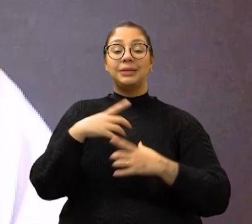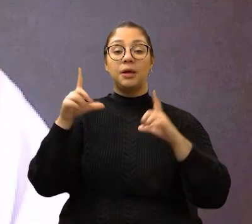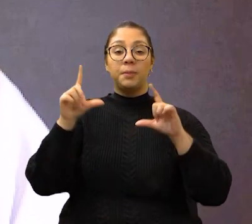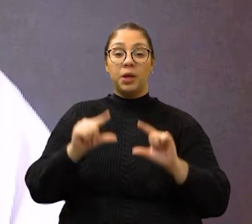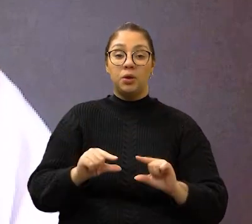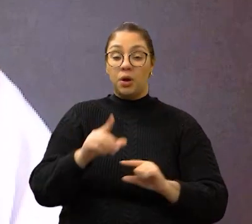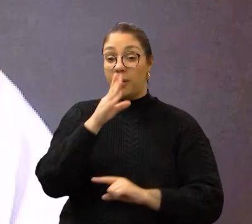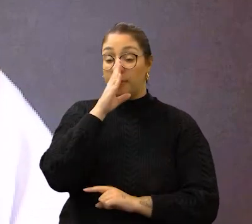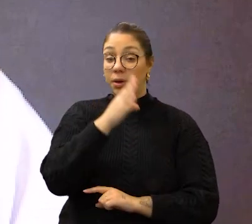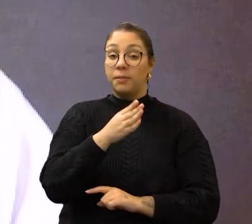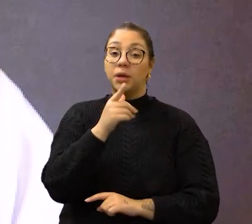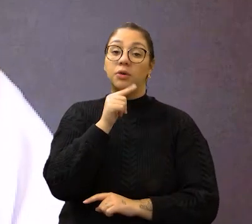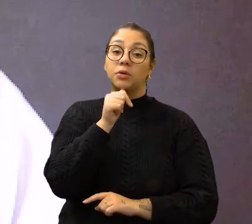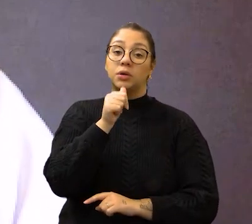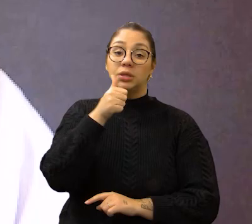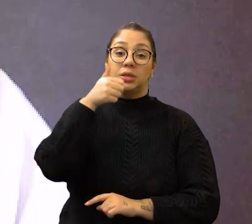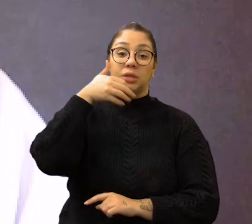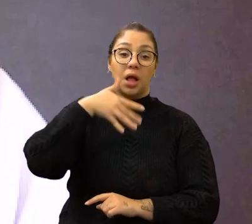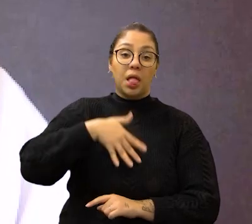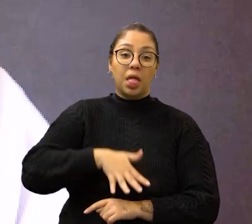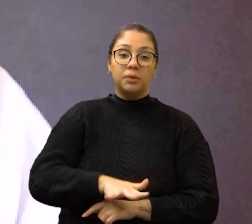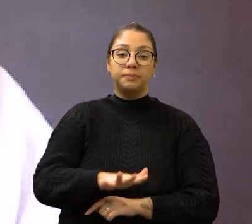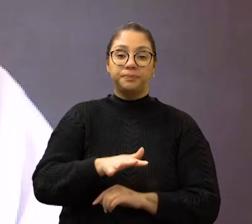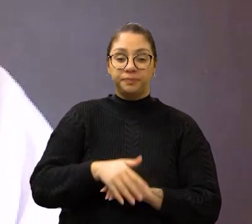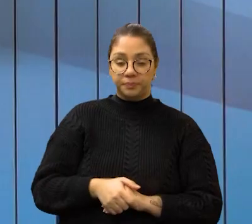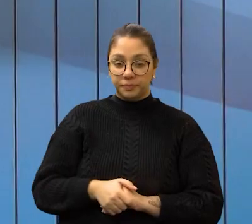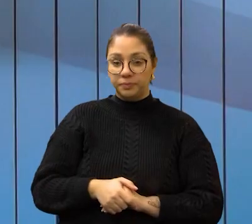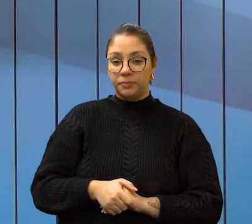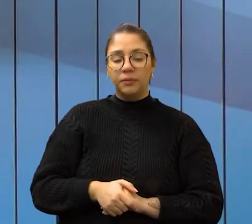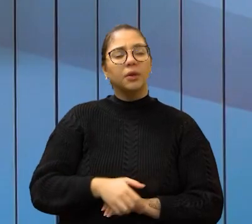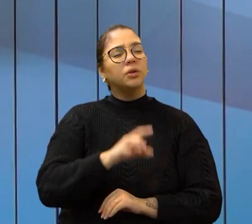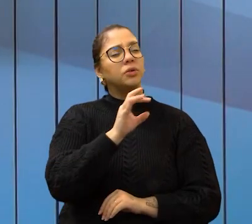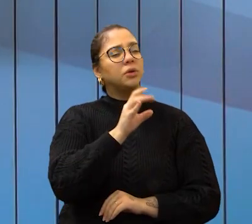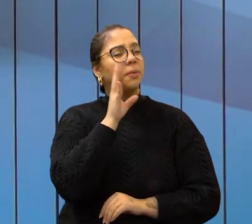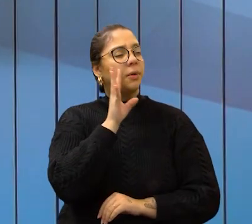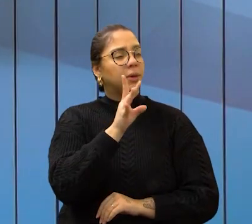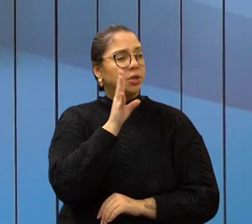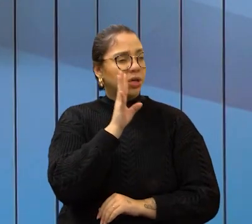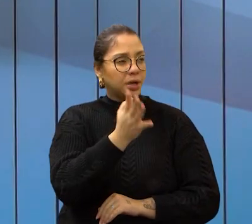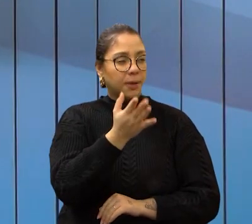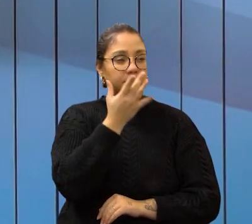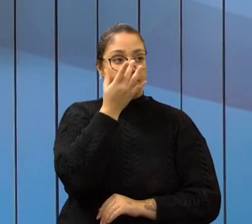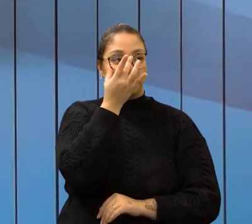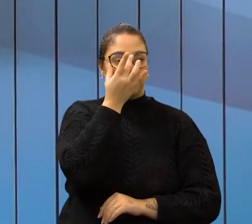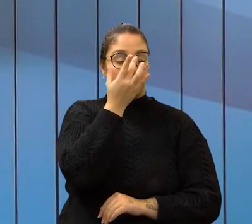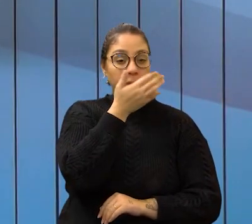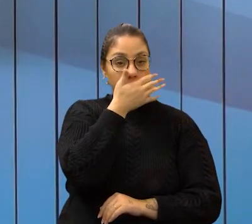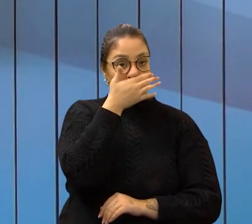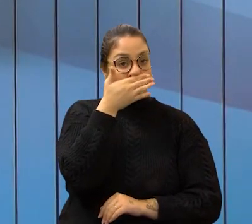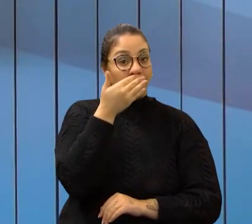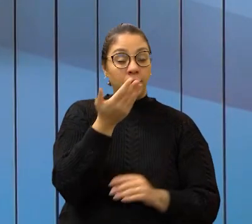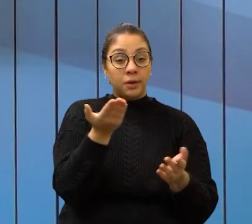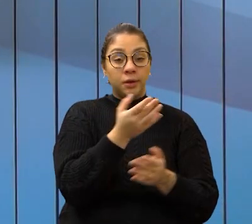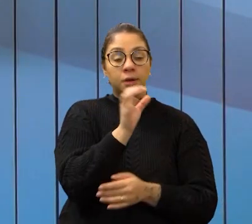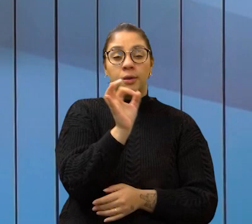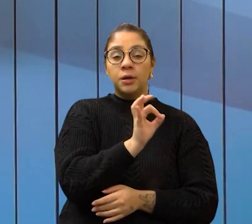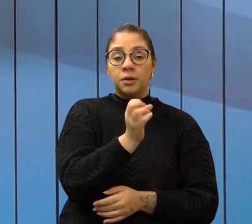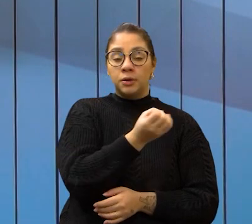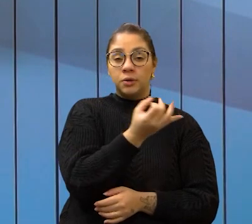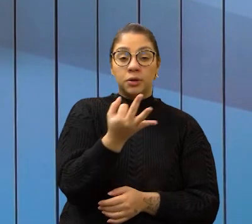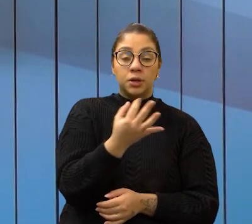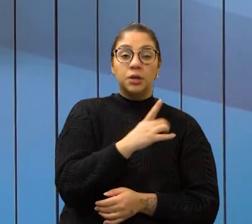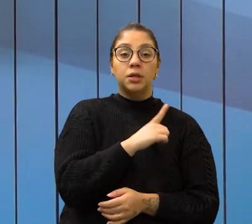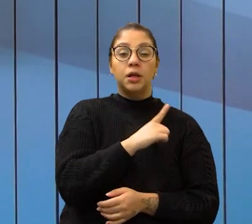principalmente relacionados com sangramento. Doutora, para a gente ter uma ideia, vamos fazer aí uma porcentagem.